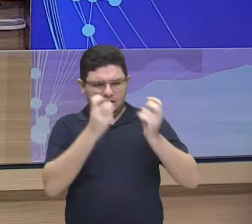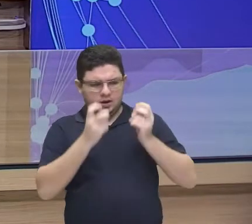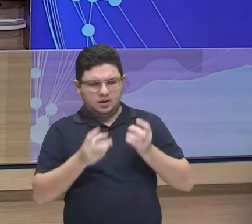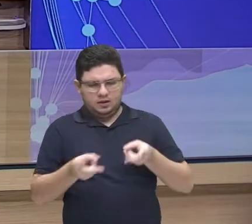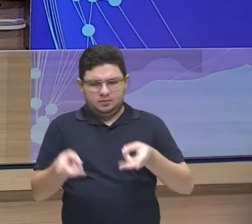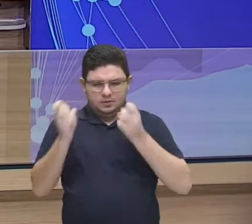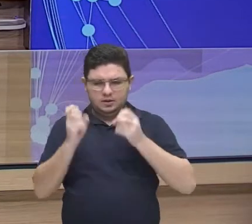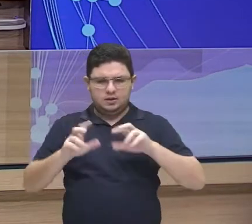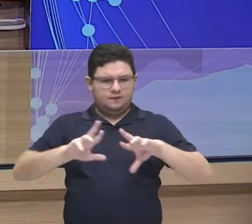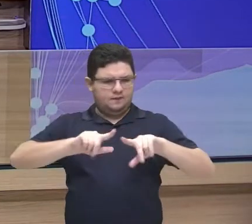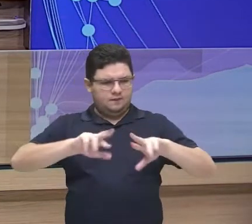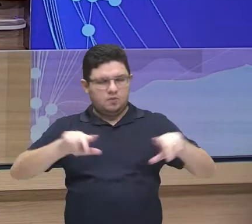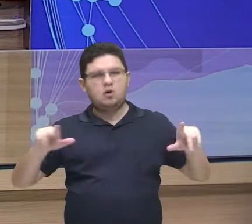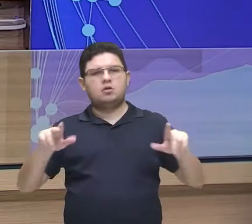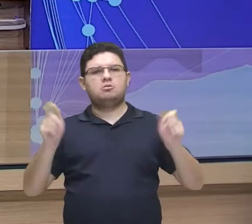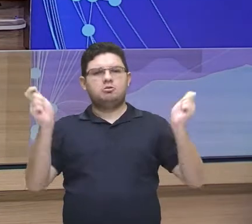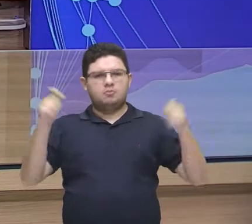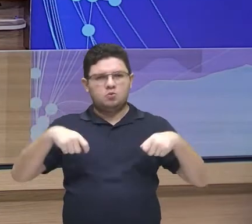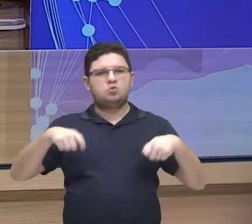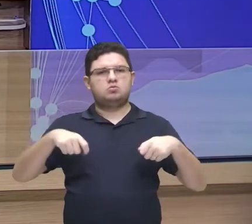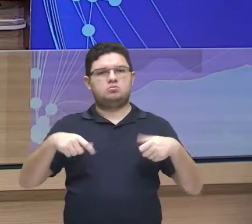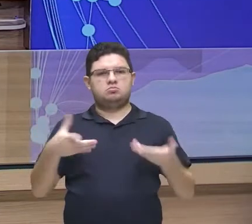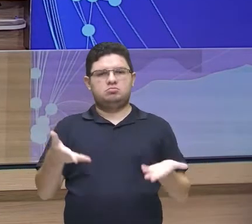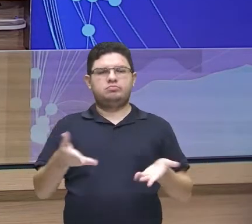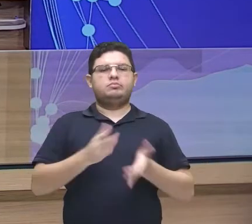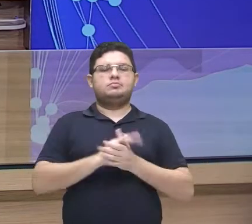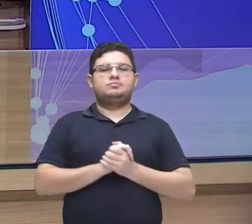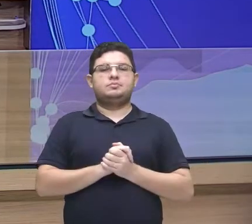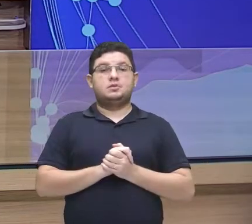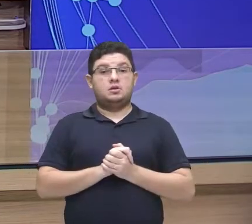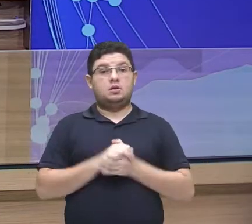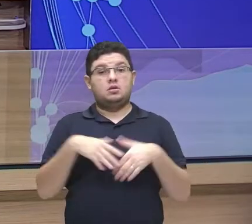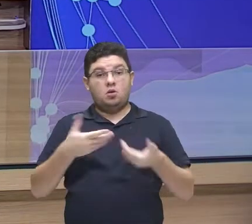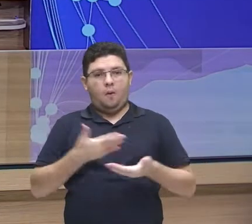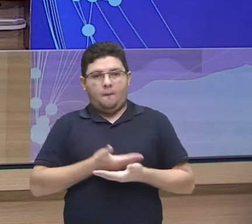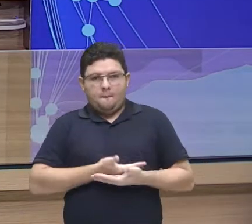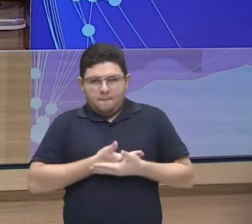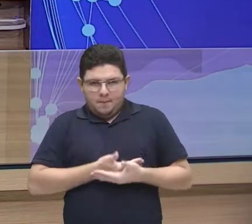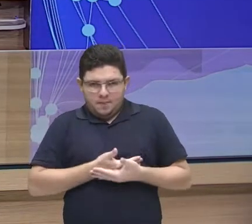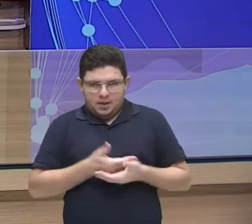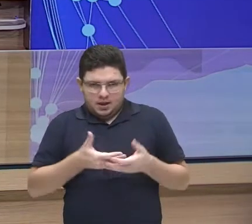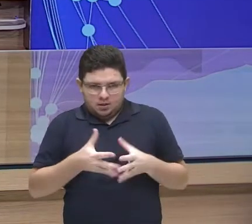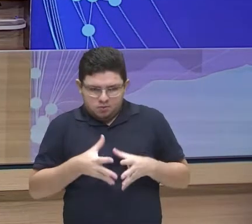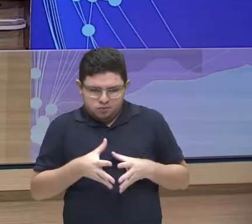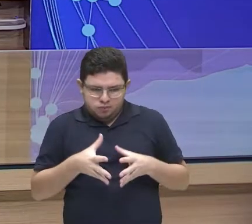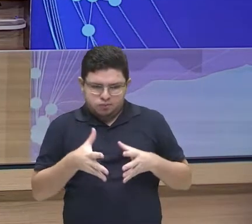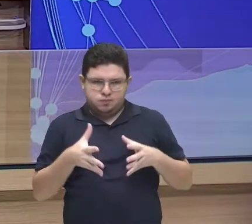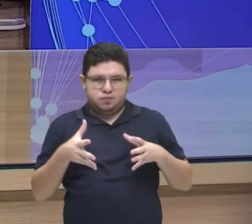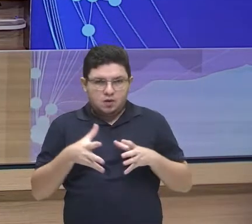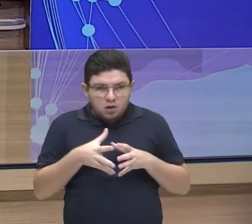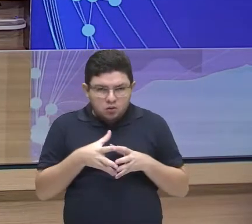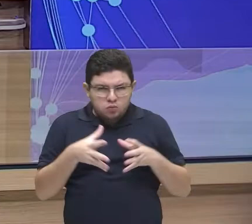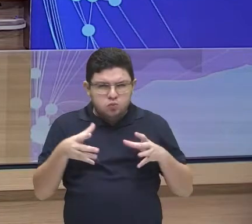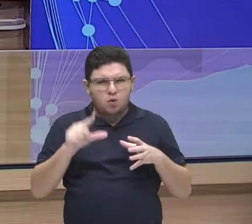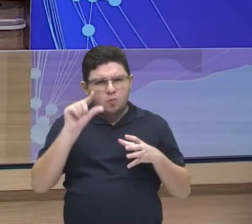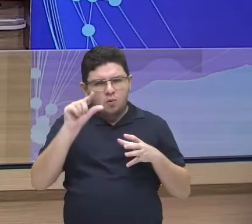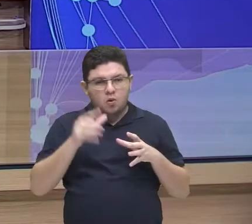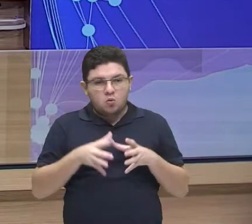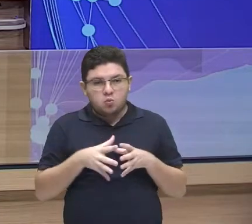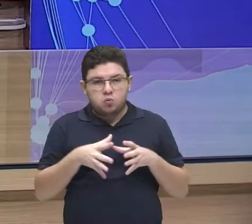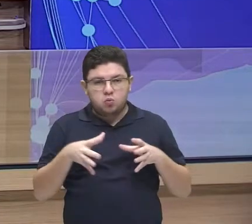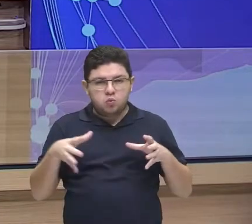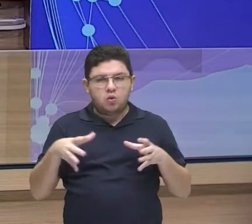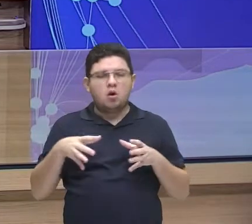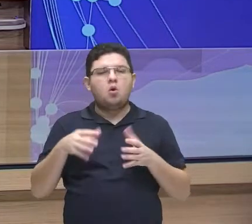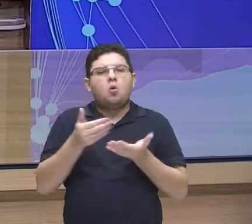capaz de fazer. Então, o bebê ele cresce, ele cresceu um pouquinho, ele começa a engatinhar, né?